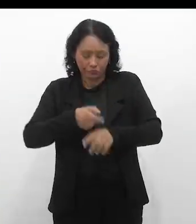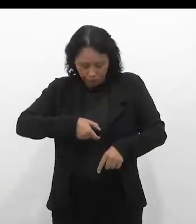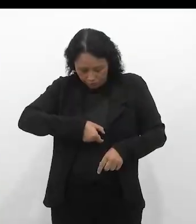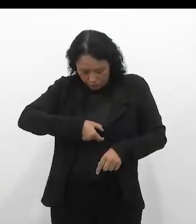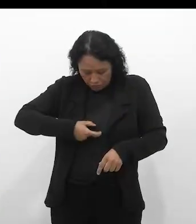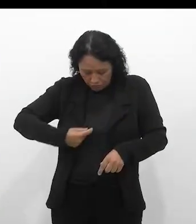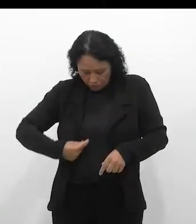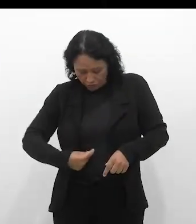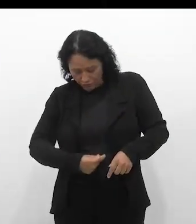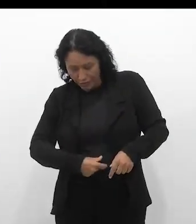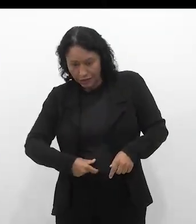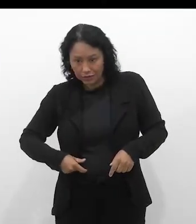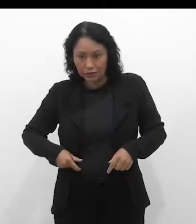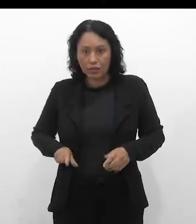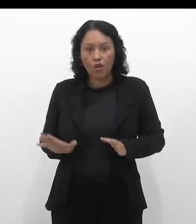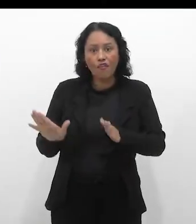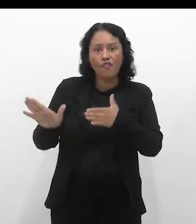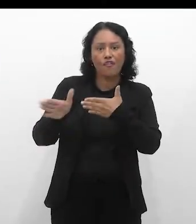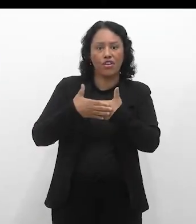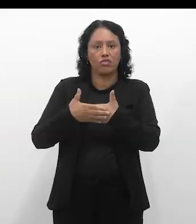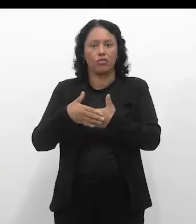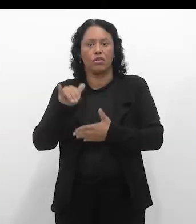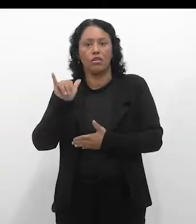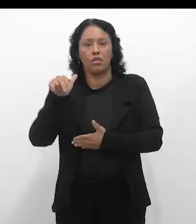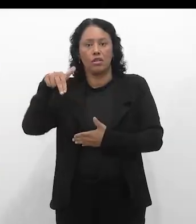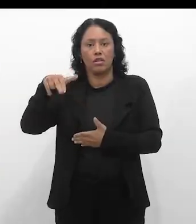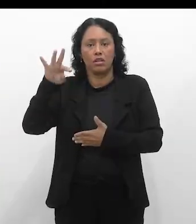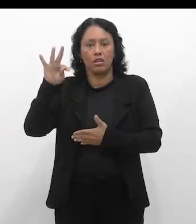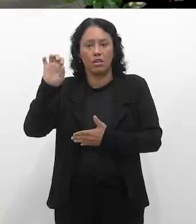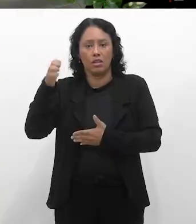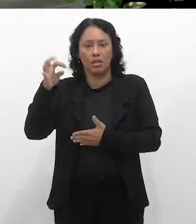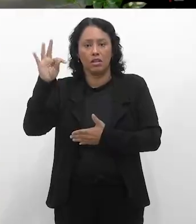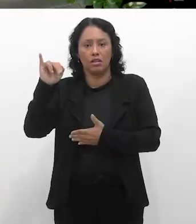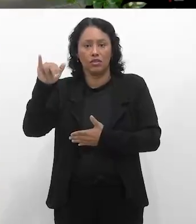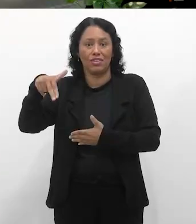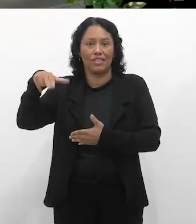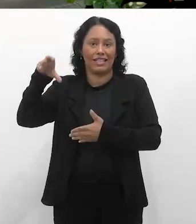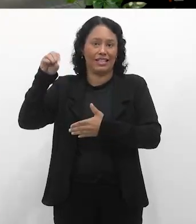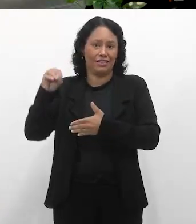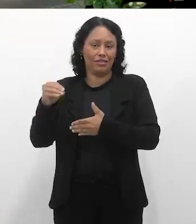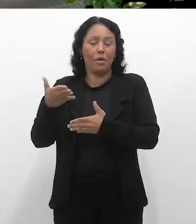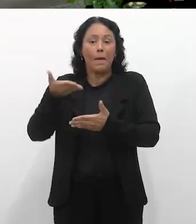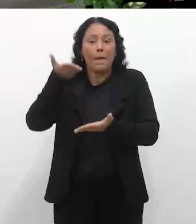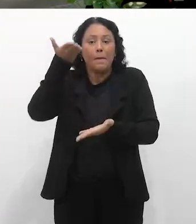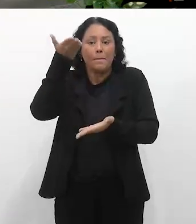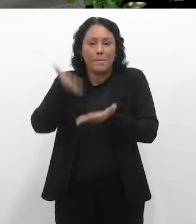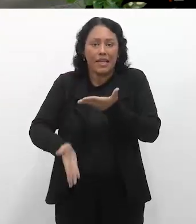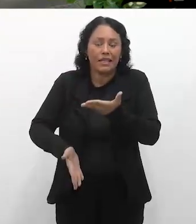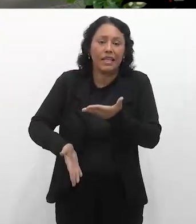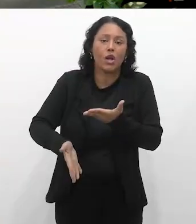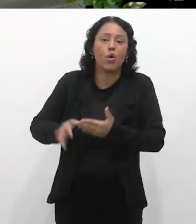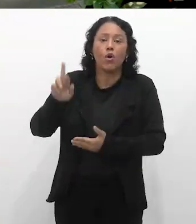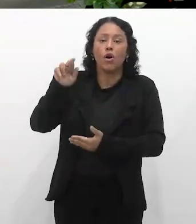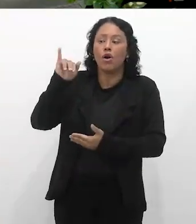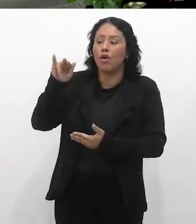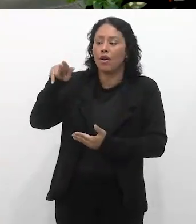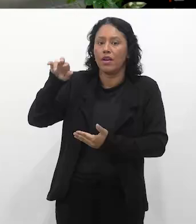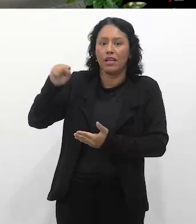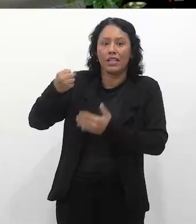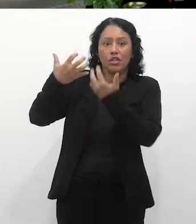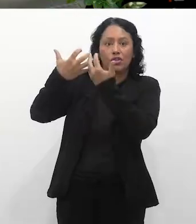intestino. A doença cresceu tanto que fechou o intestino. A doença cresceu tanto que ela perdeu a função do rim.